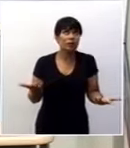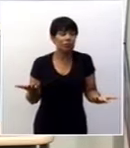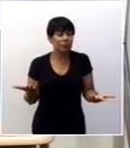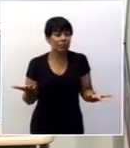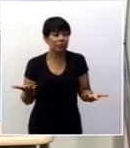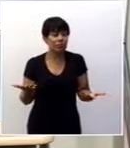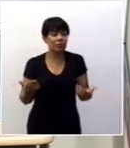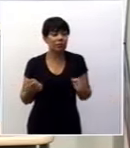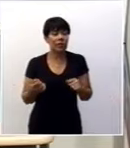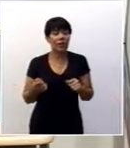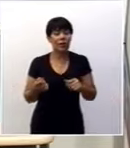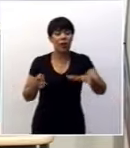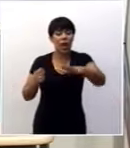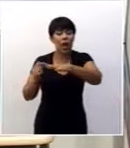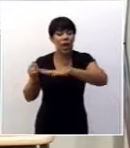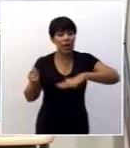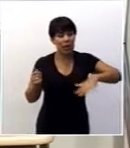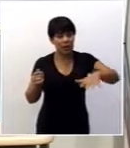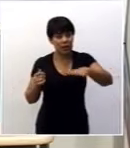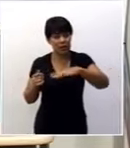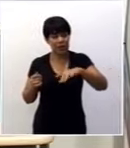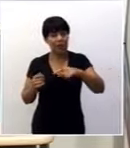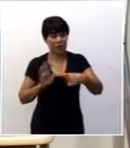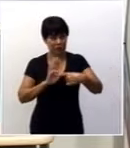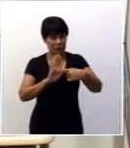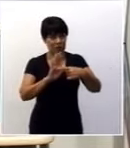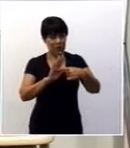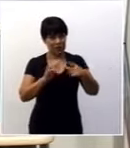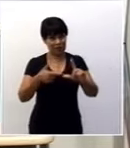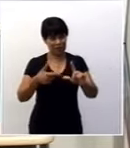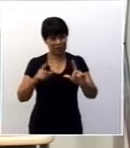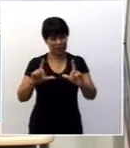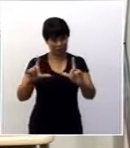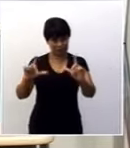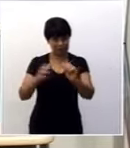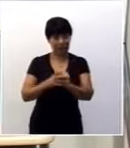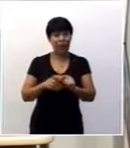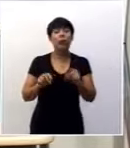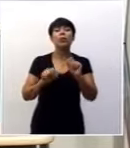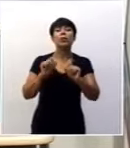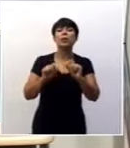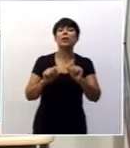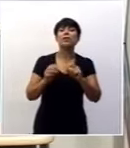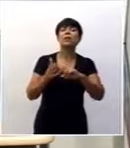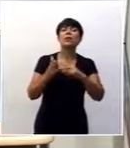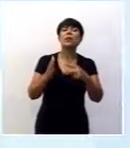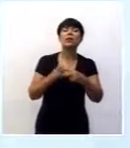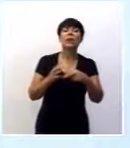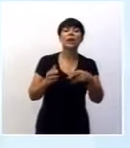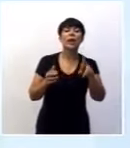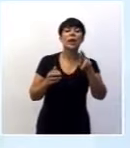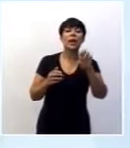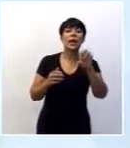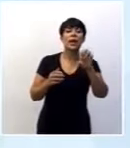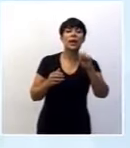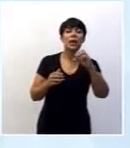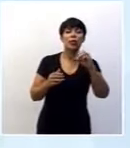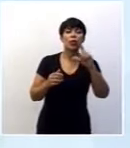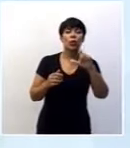da resolução espacial, né, que é isso que está na tela, né? O que seria essa resolução espacial? Essa resolução espacial é